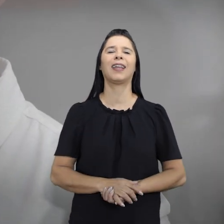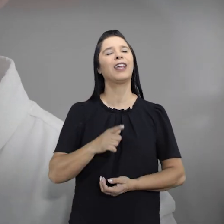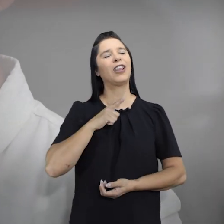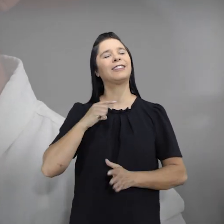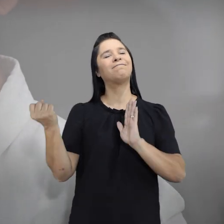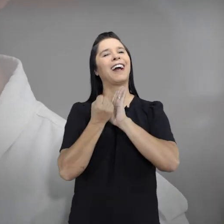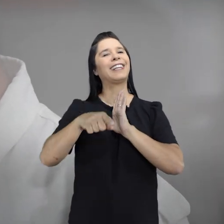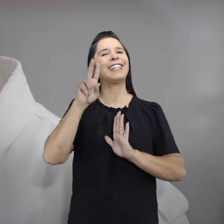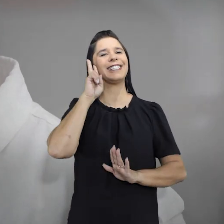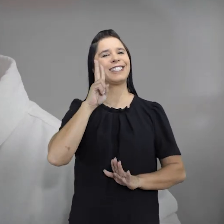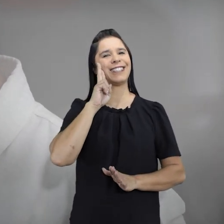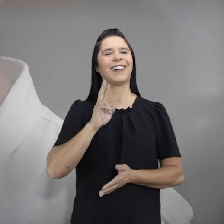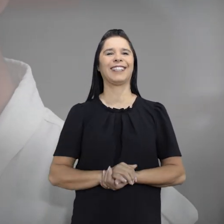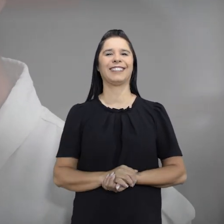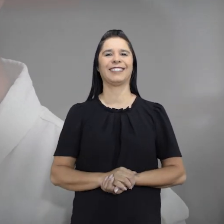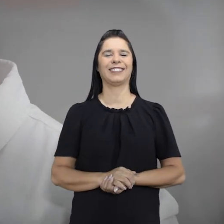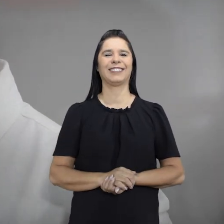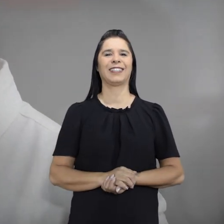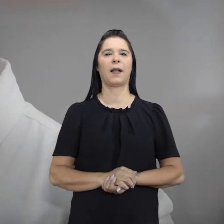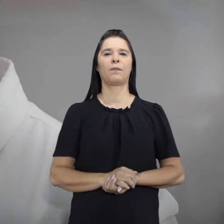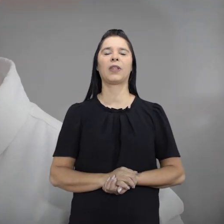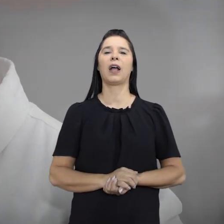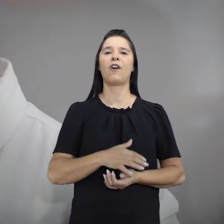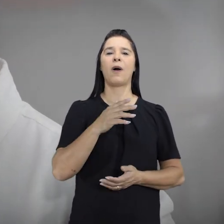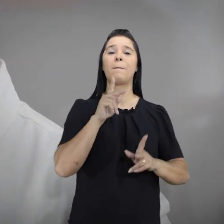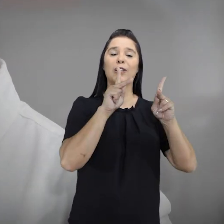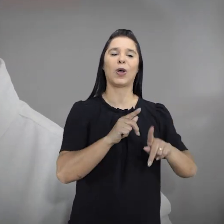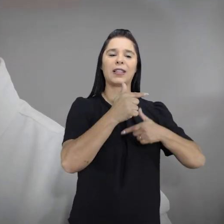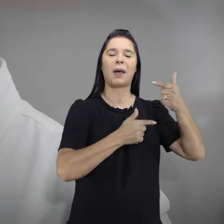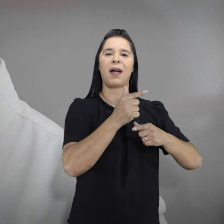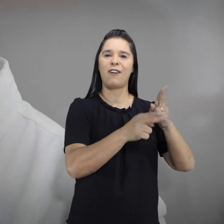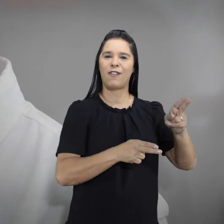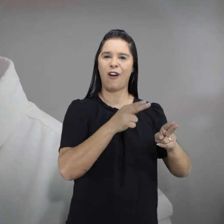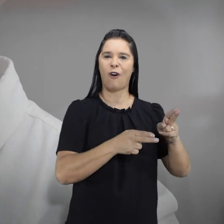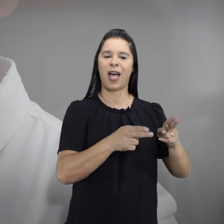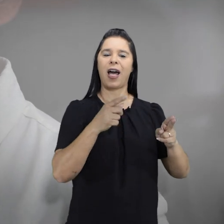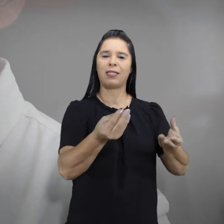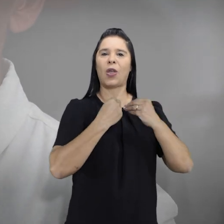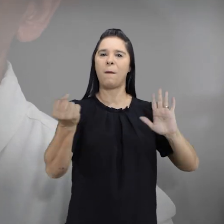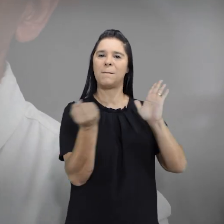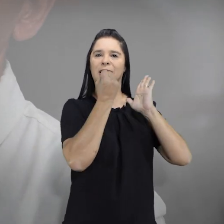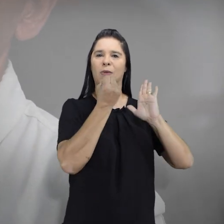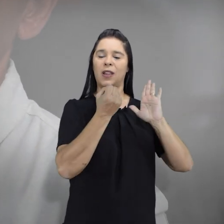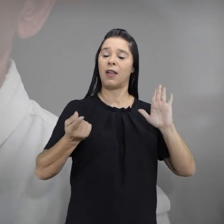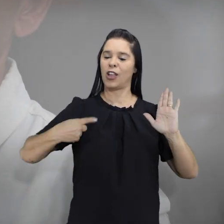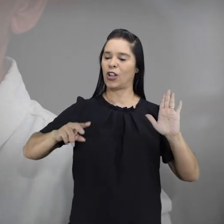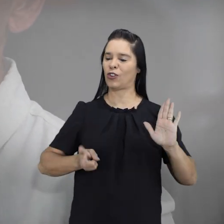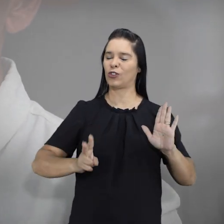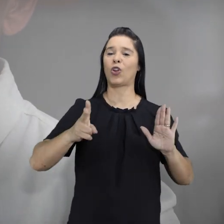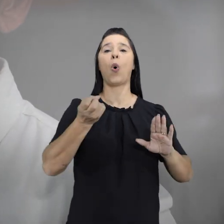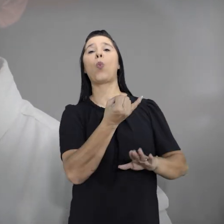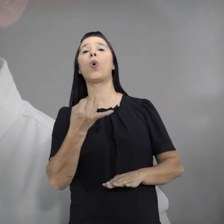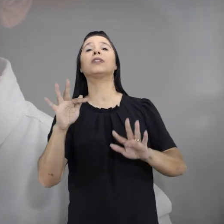né? Os ferroviários antigos nos deixaram esse patrimônio e a gente está dando sequência a isso aí, né? Quantas famílias que,